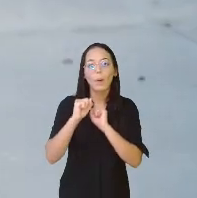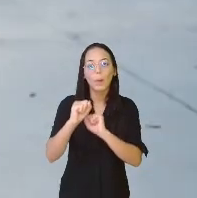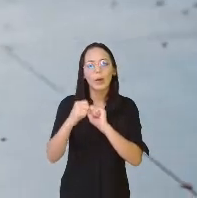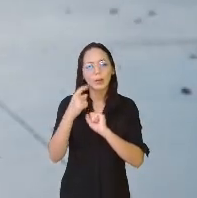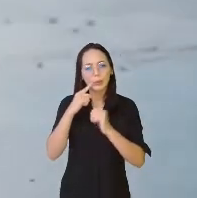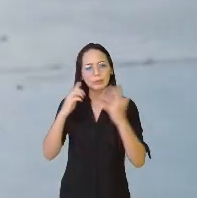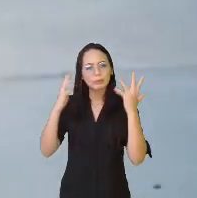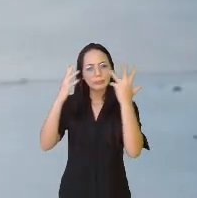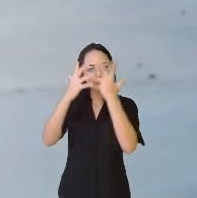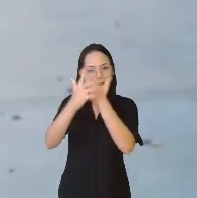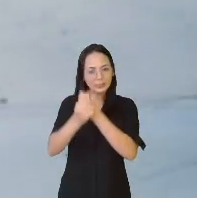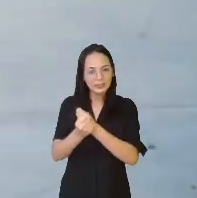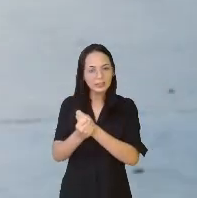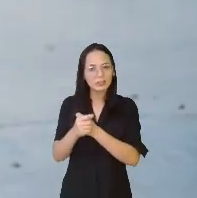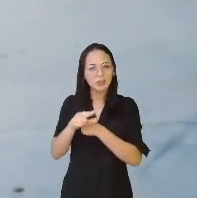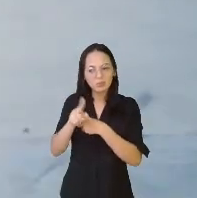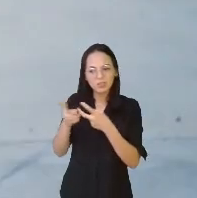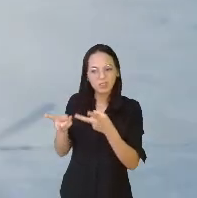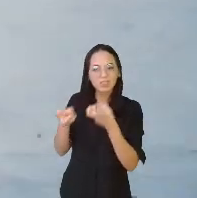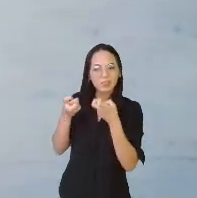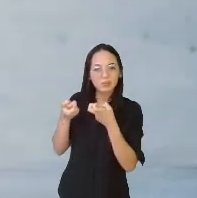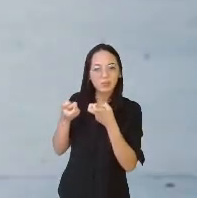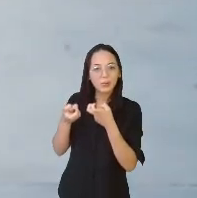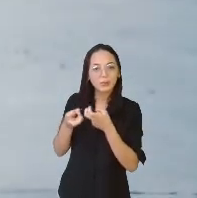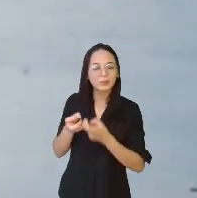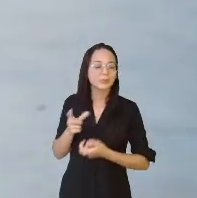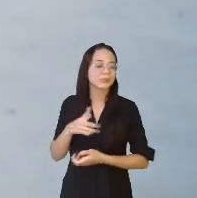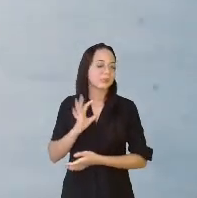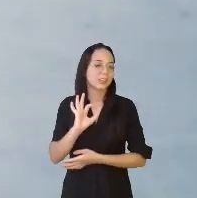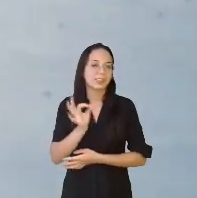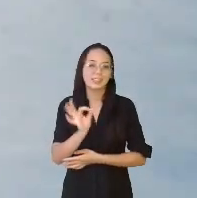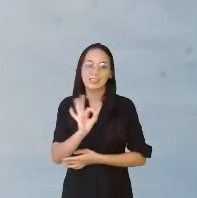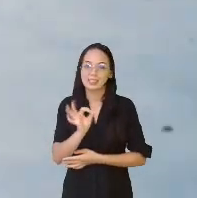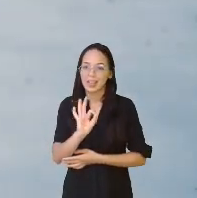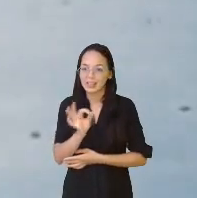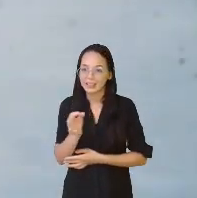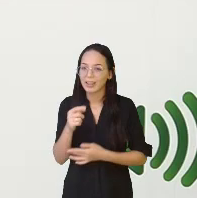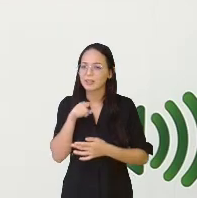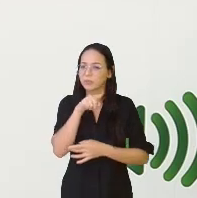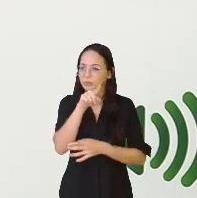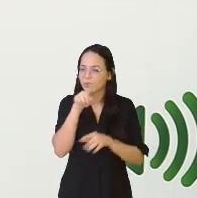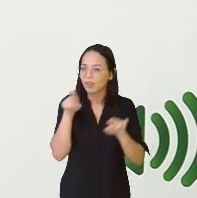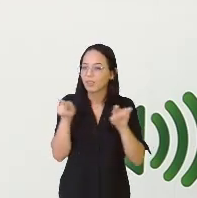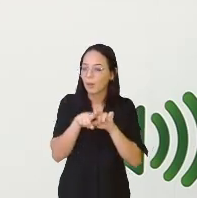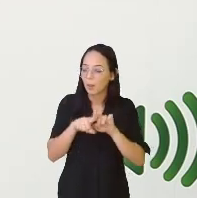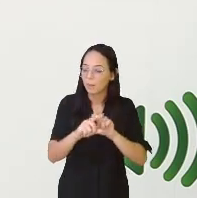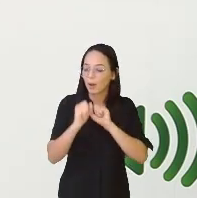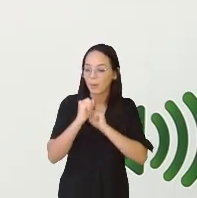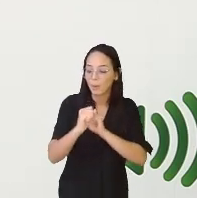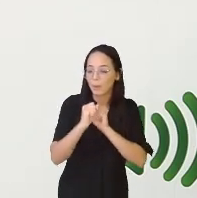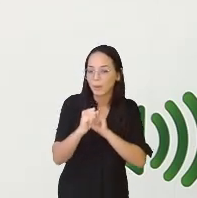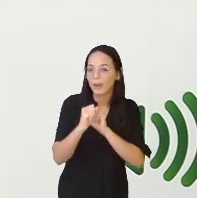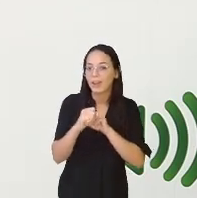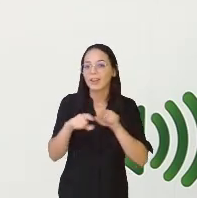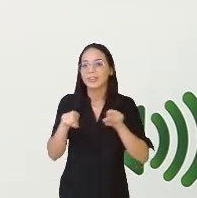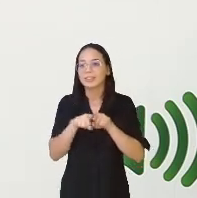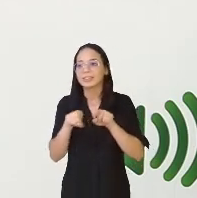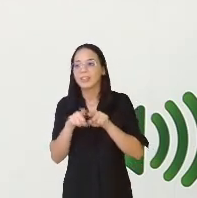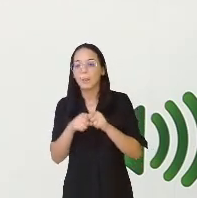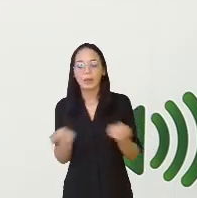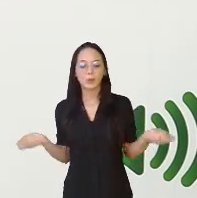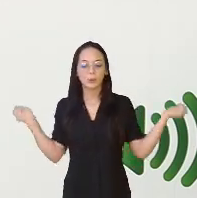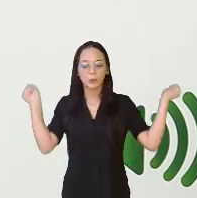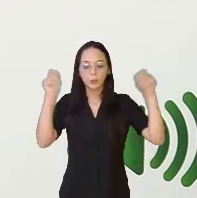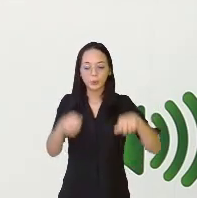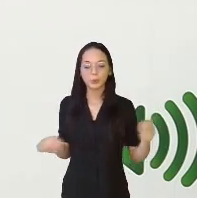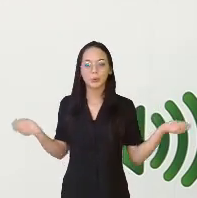que coisa linda. Você se identificou? Com certeza, em algum momento, você já correu, você já pulou